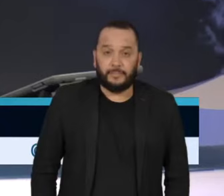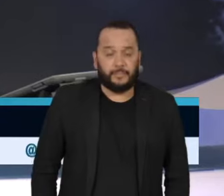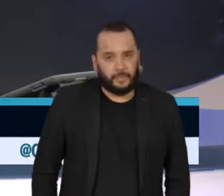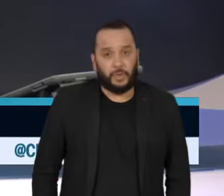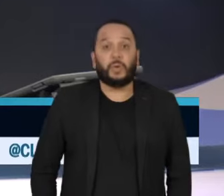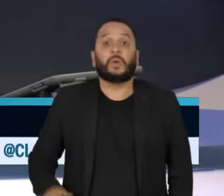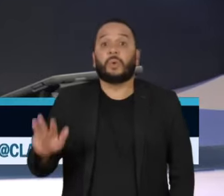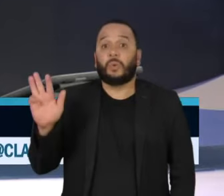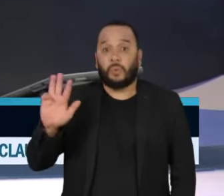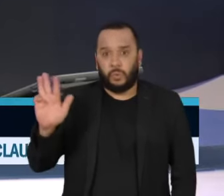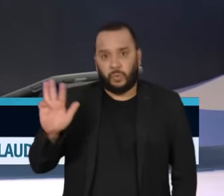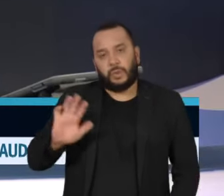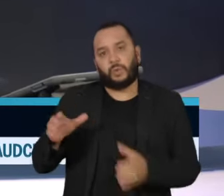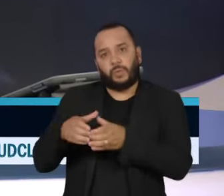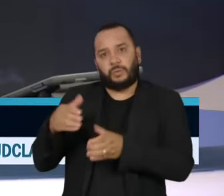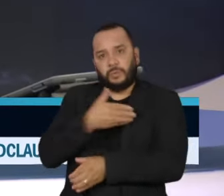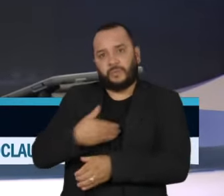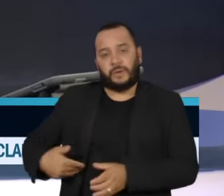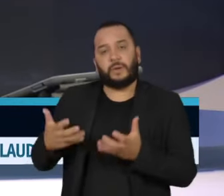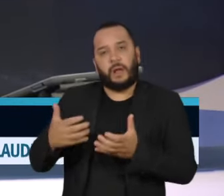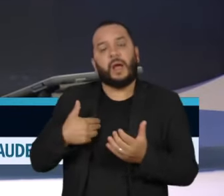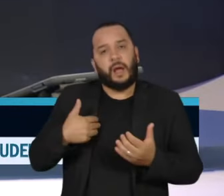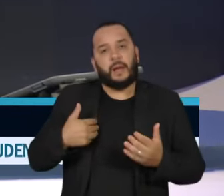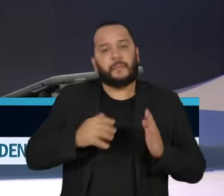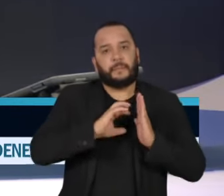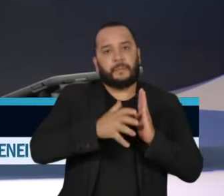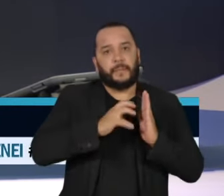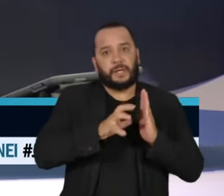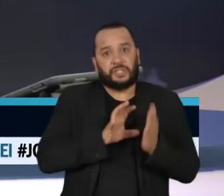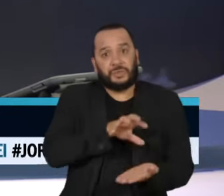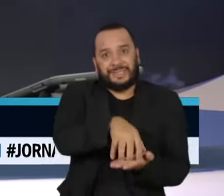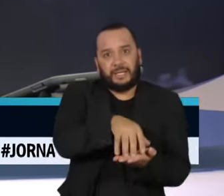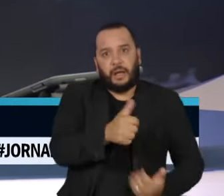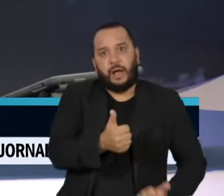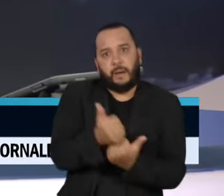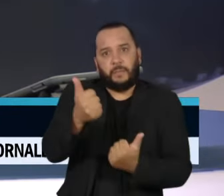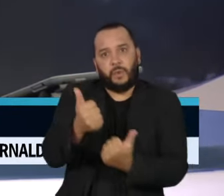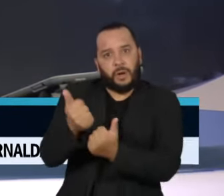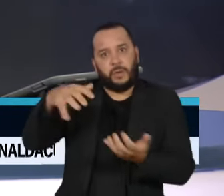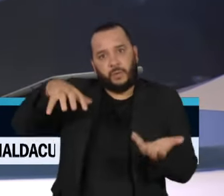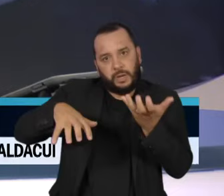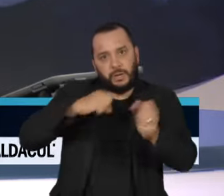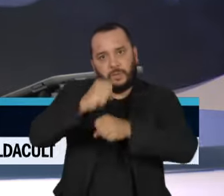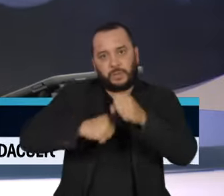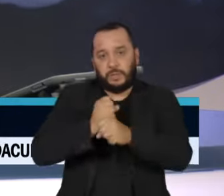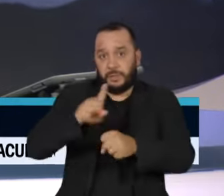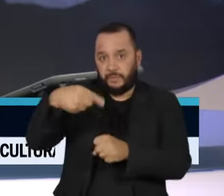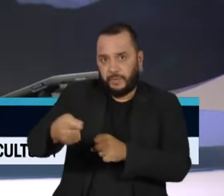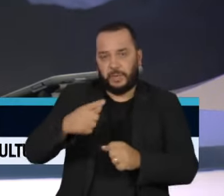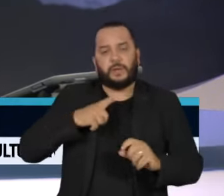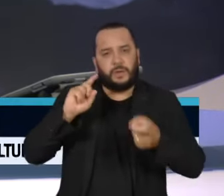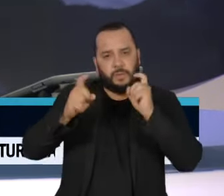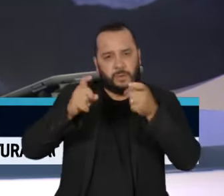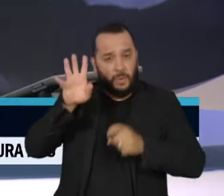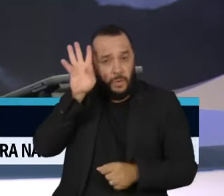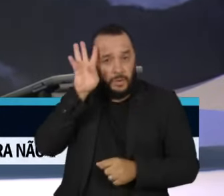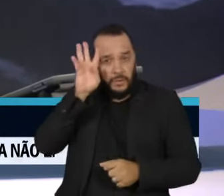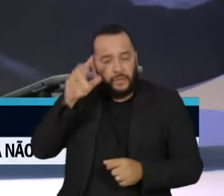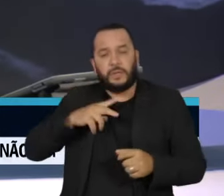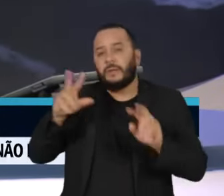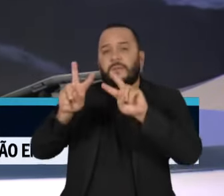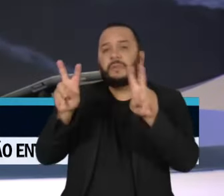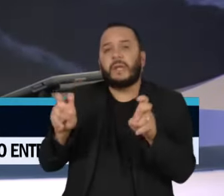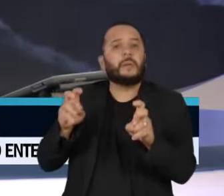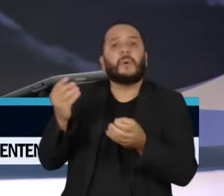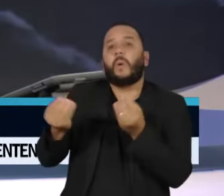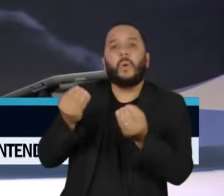Lula quer garantir apoio do Centrão no Congresso Nacional para o ano que vem. Para isso, durante reuniões ao longo desta quarta-feira, tratou da